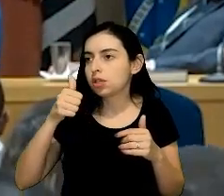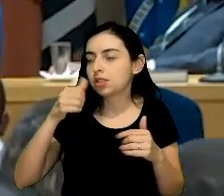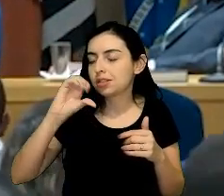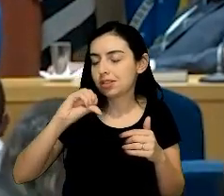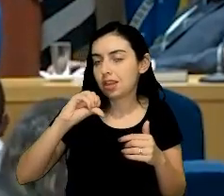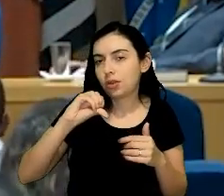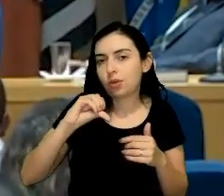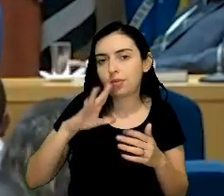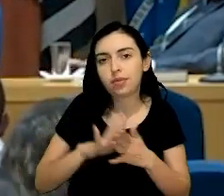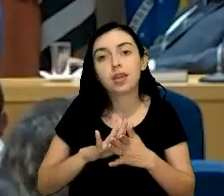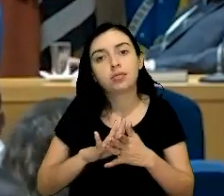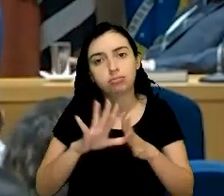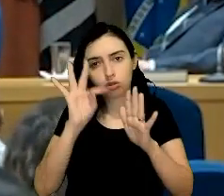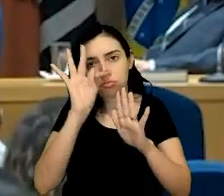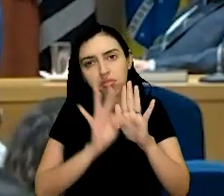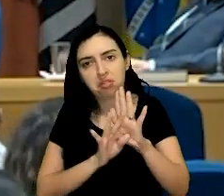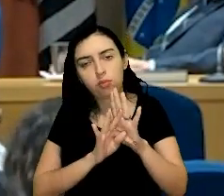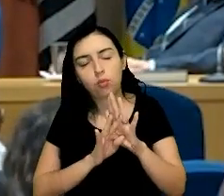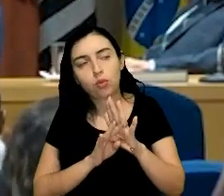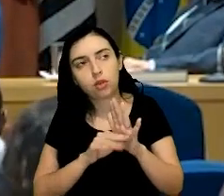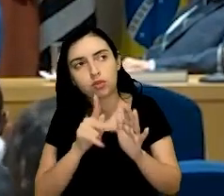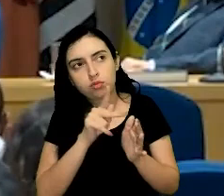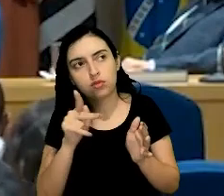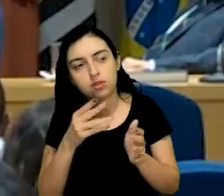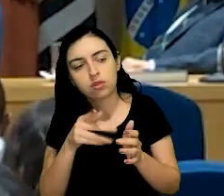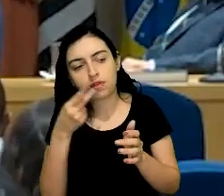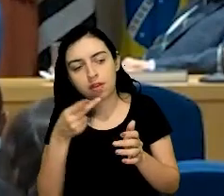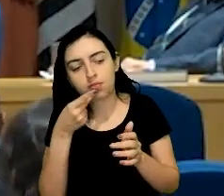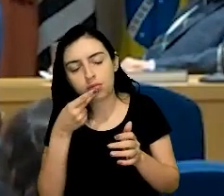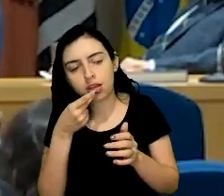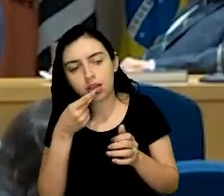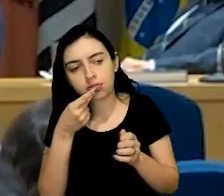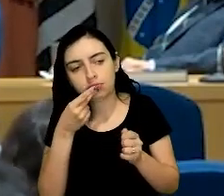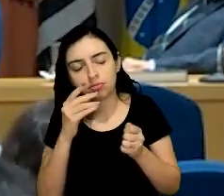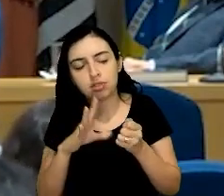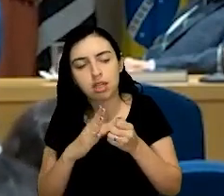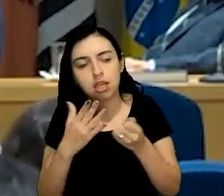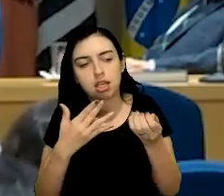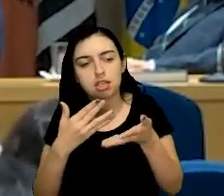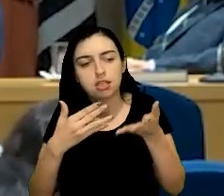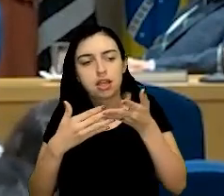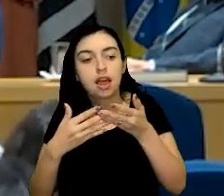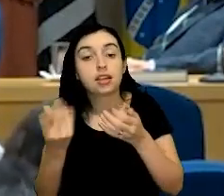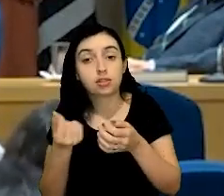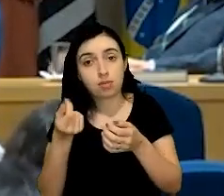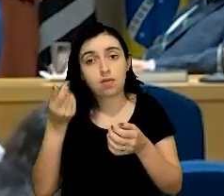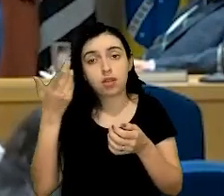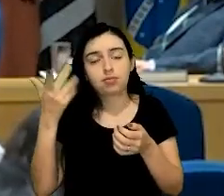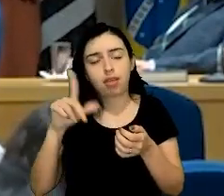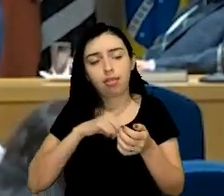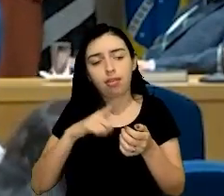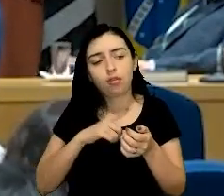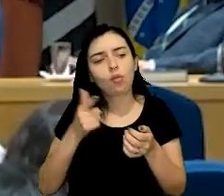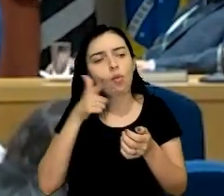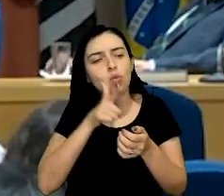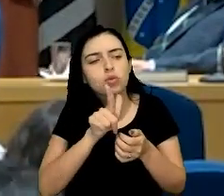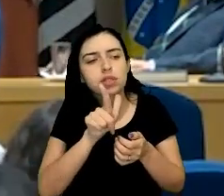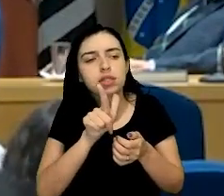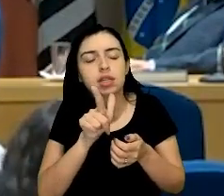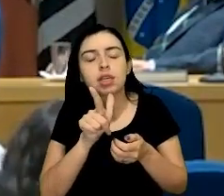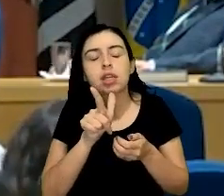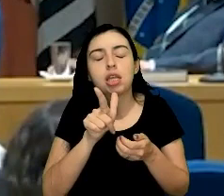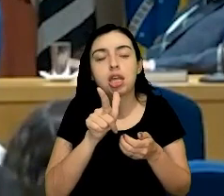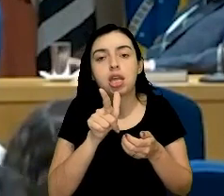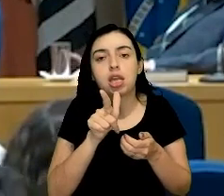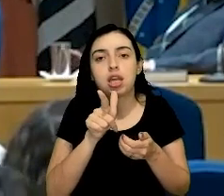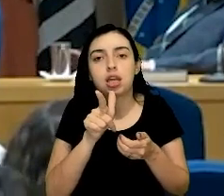explicar. As classes mais favorecidas, elas têm a capacidade de realizar o seu